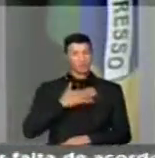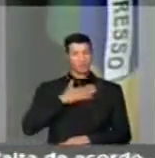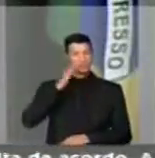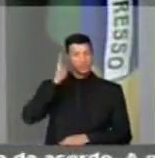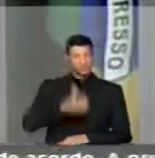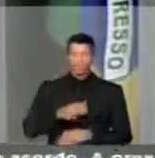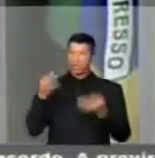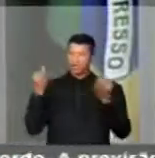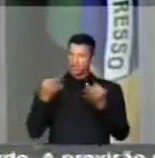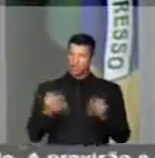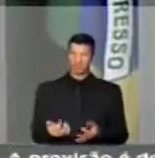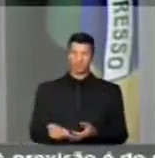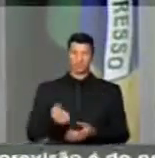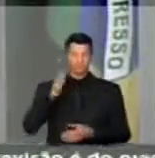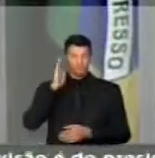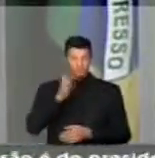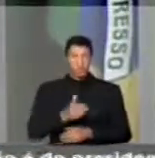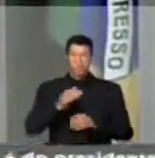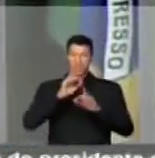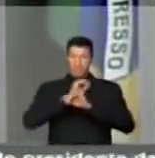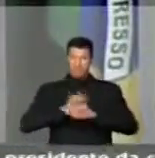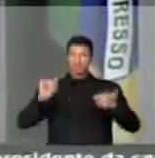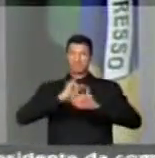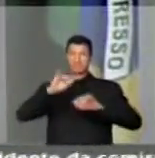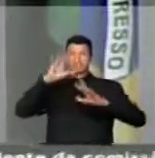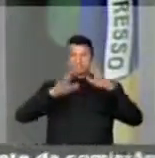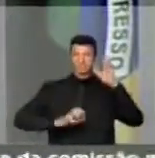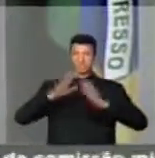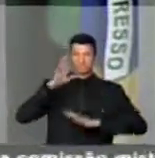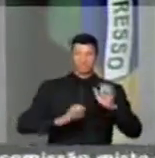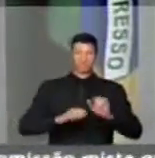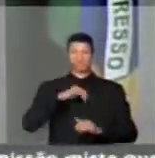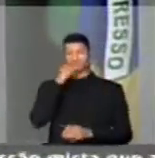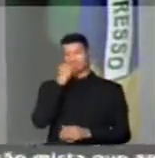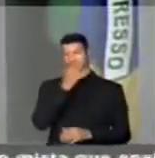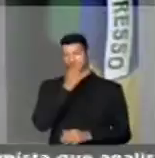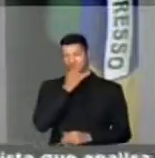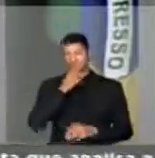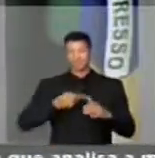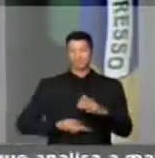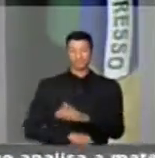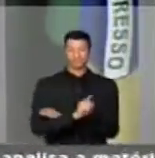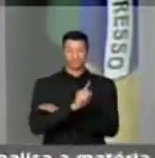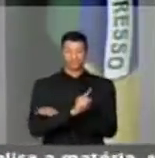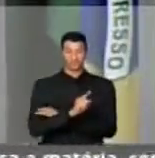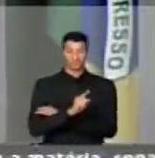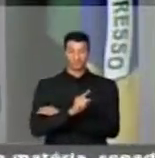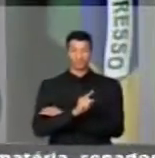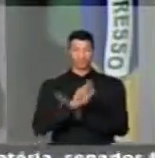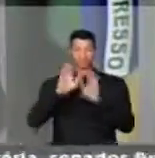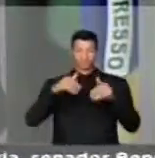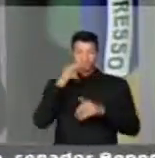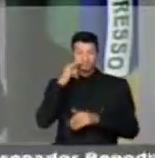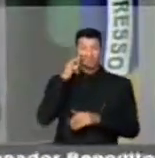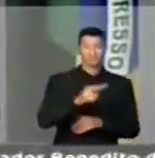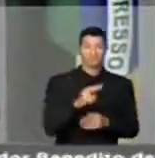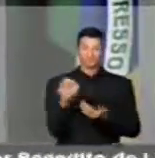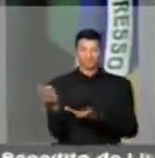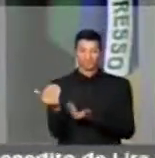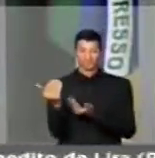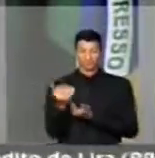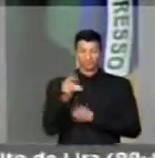já era o suficiente, já era uma declaração de guerra. Lamento profundamente quando vejo uma